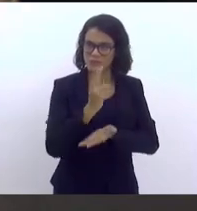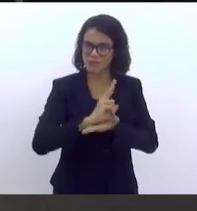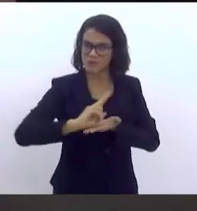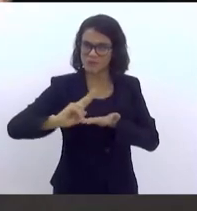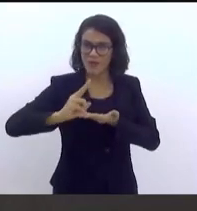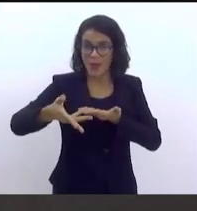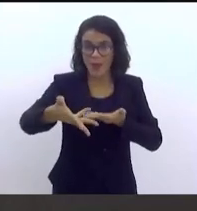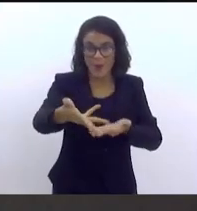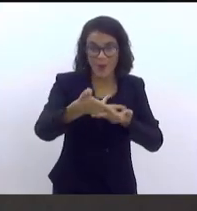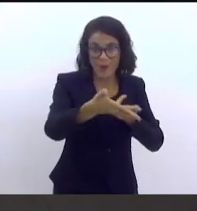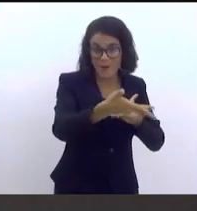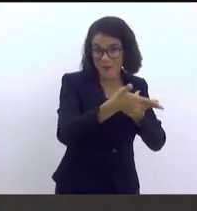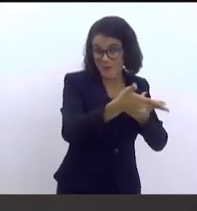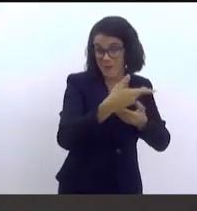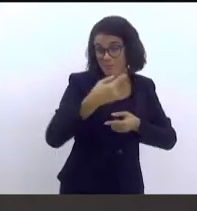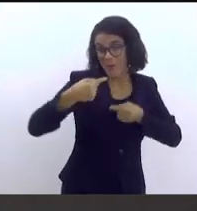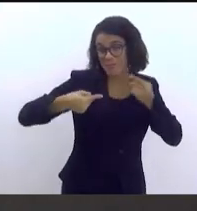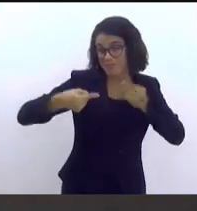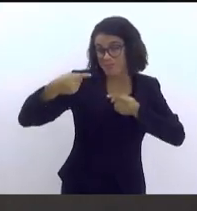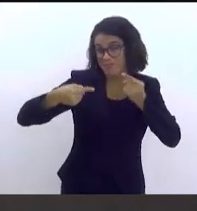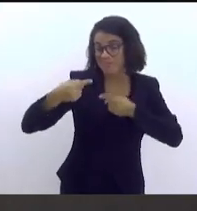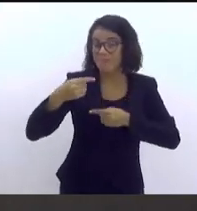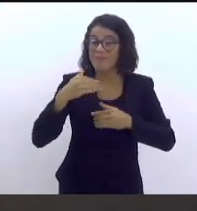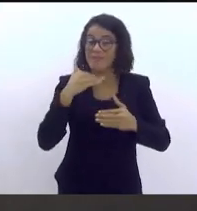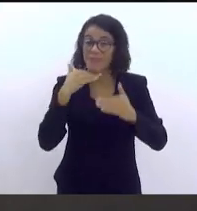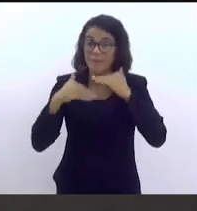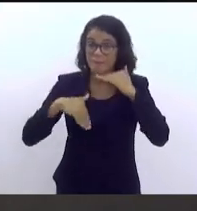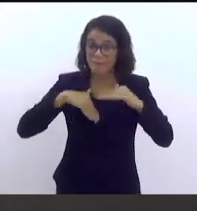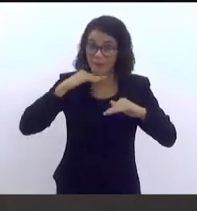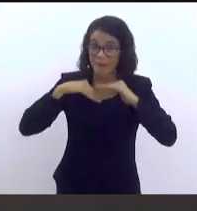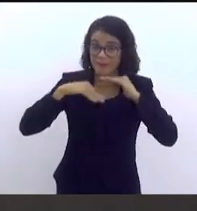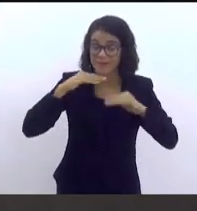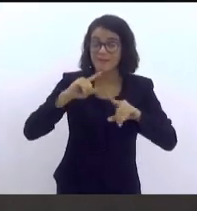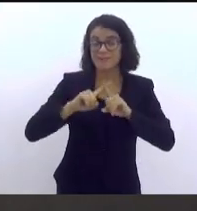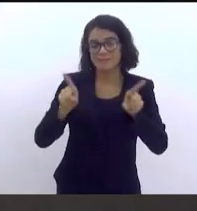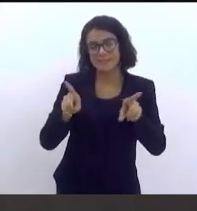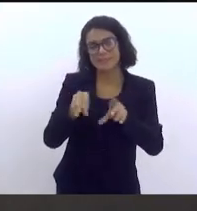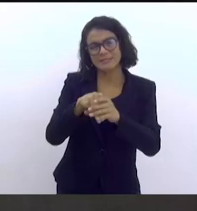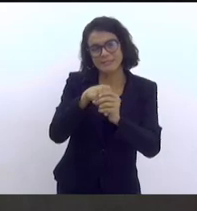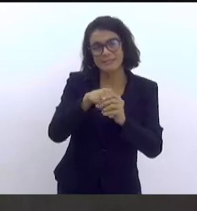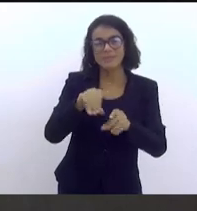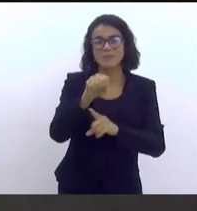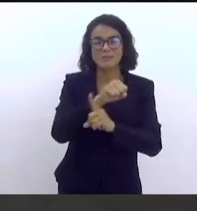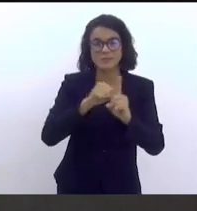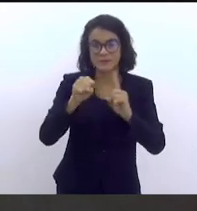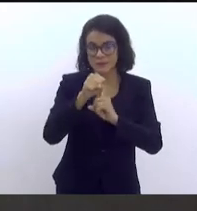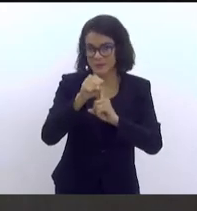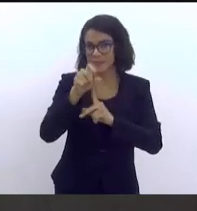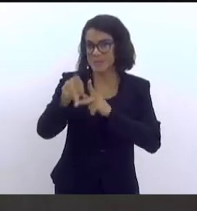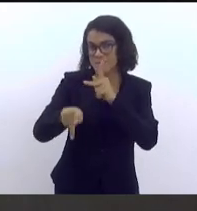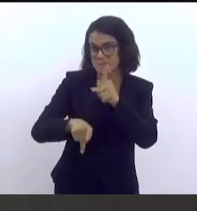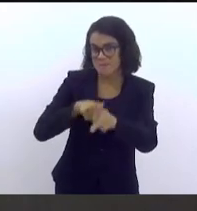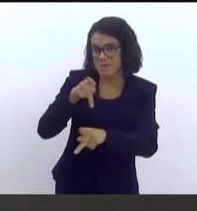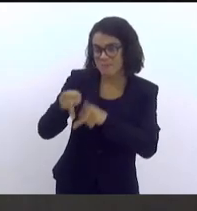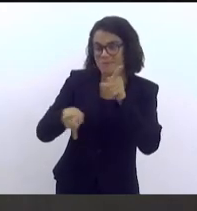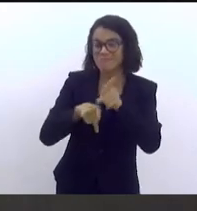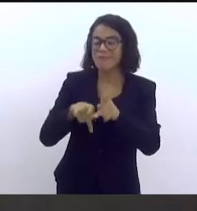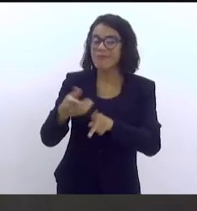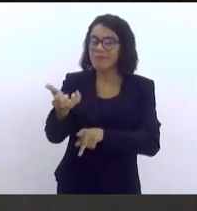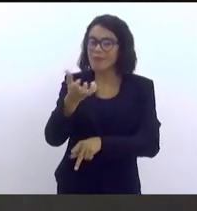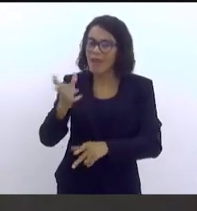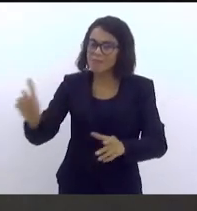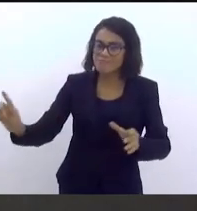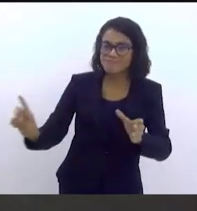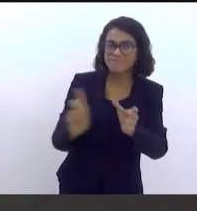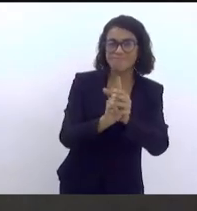convidando para um debate mas fazemos parte também da sociedade que quer estar